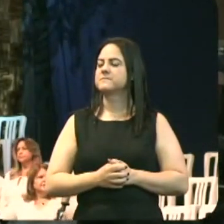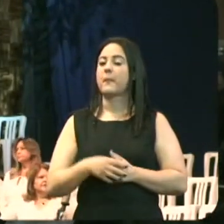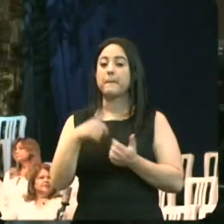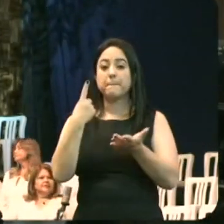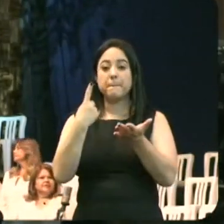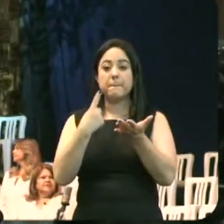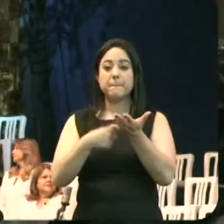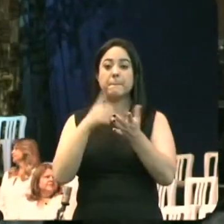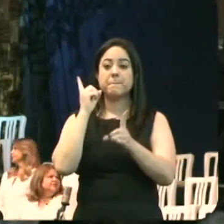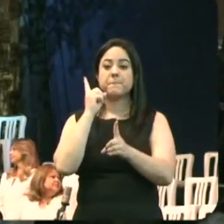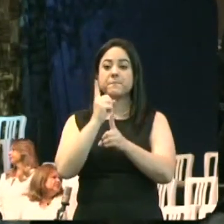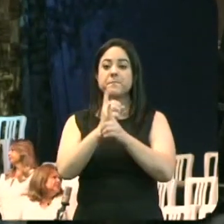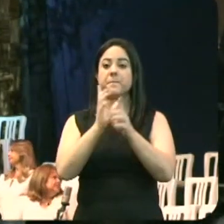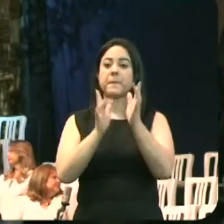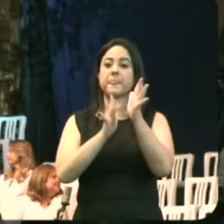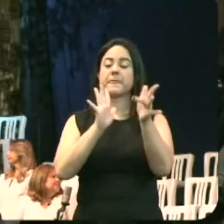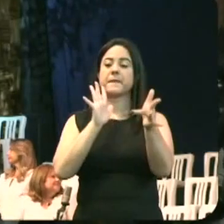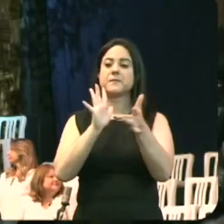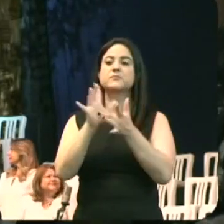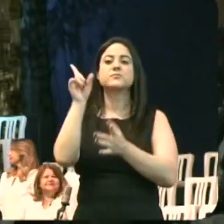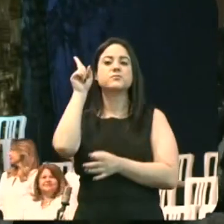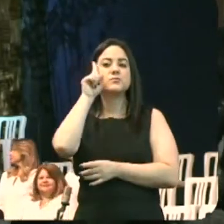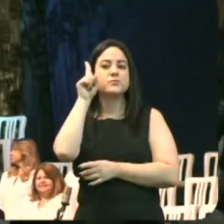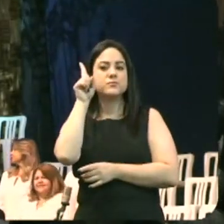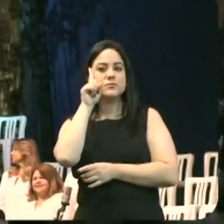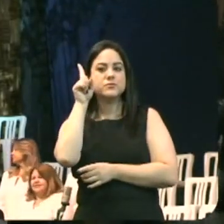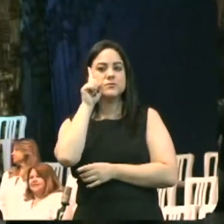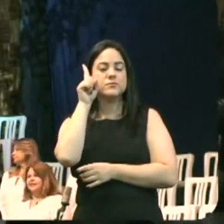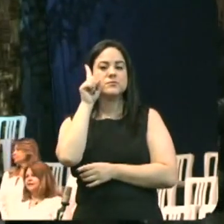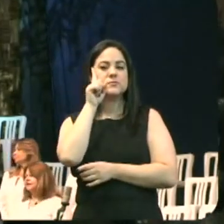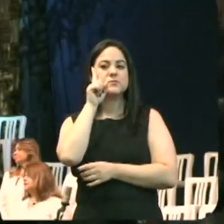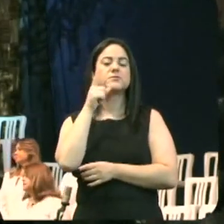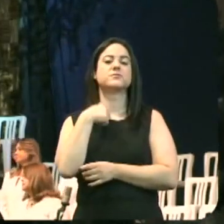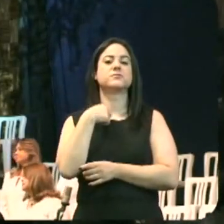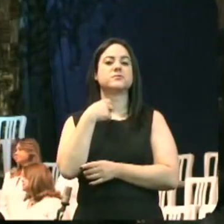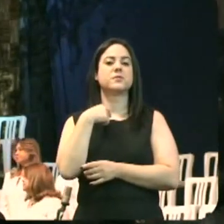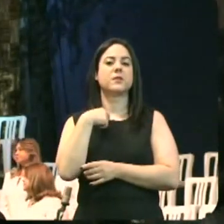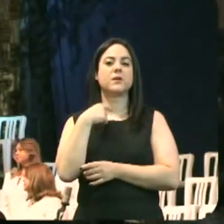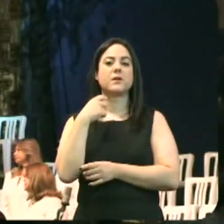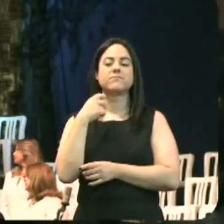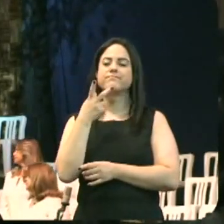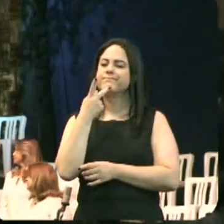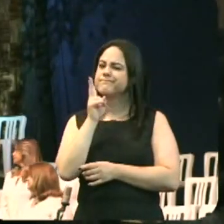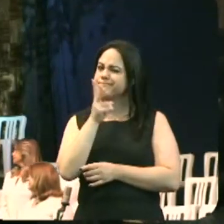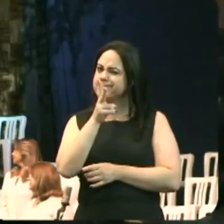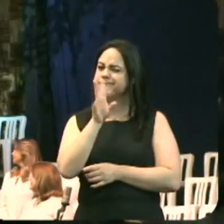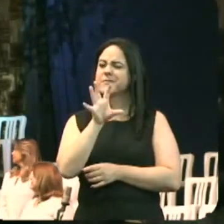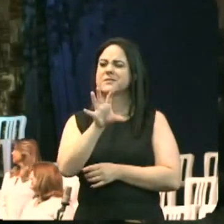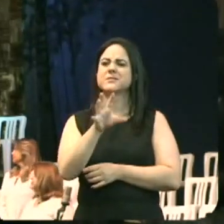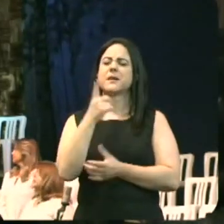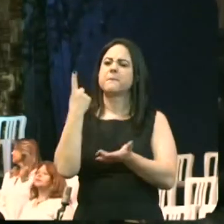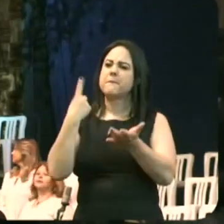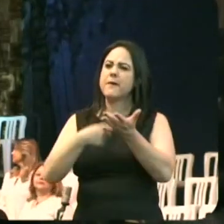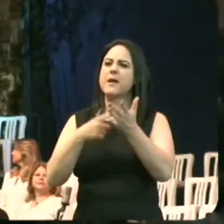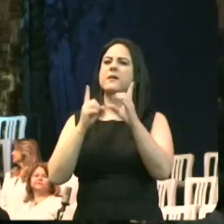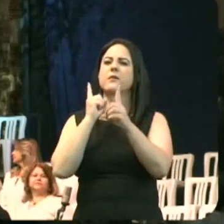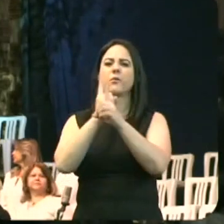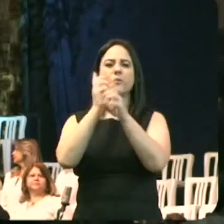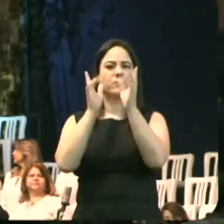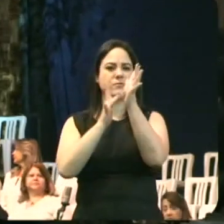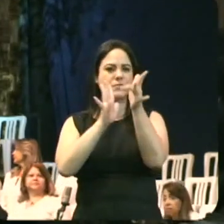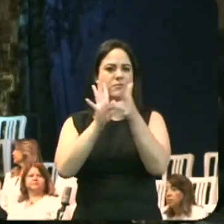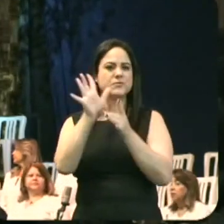Marca um encontro com Jesus todo dia. Eu vou falar sempre isso. Marca um encontro